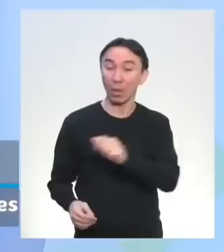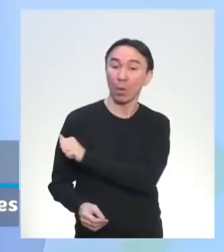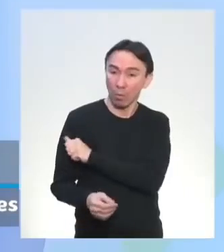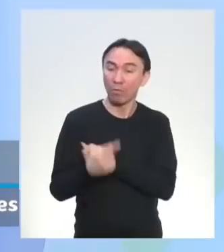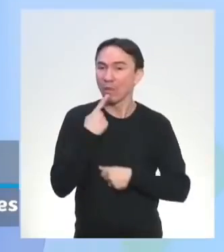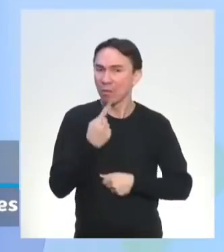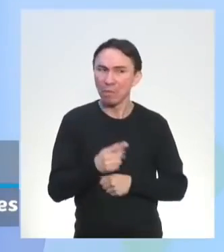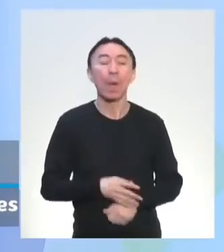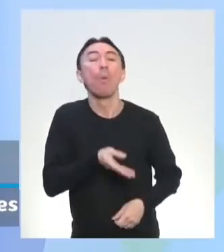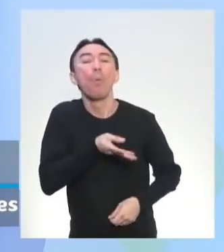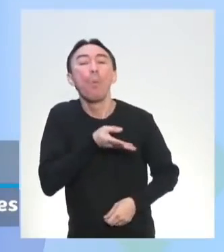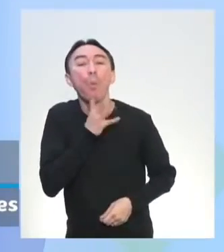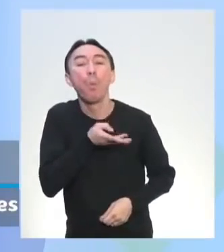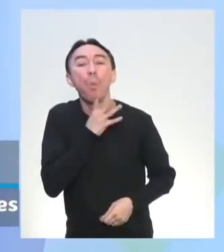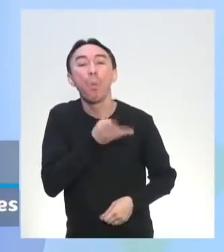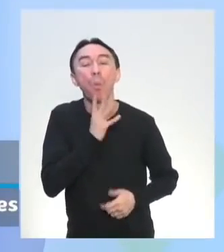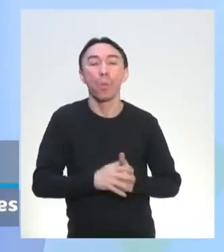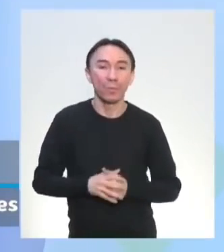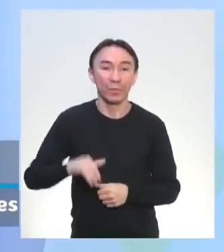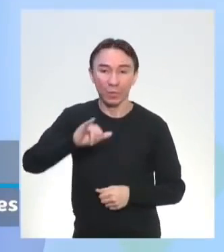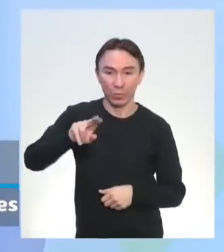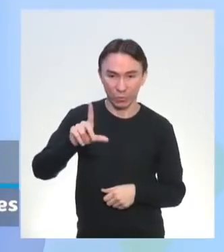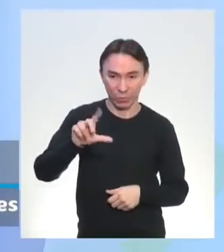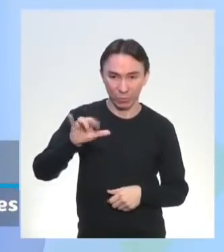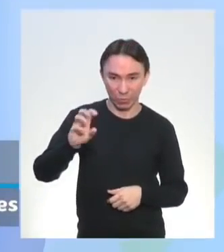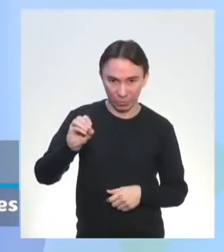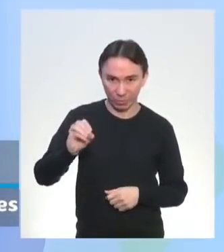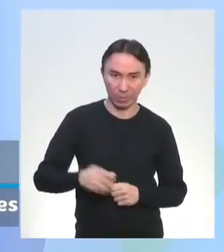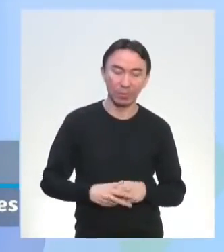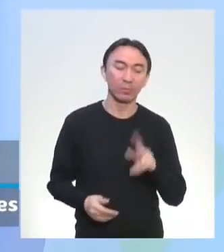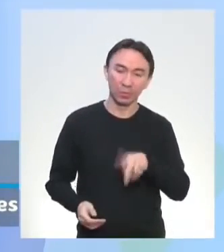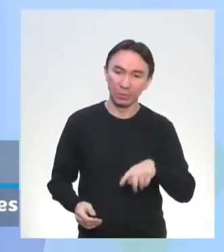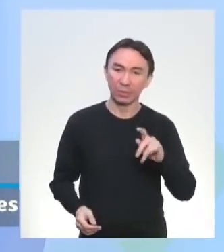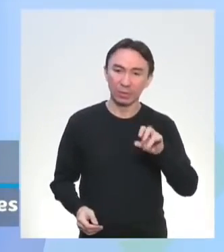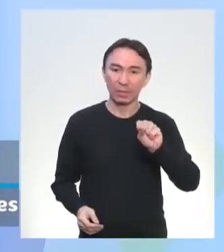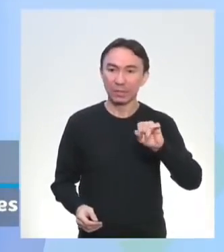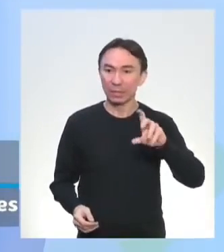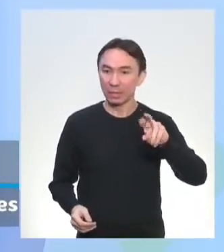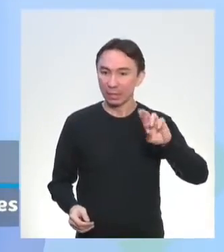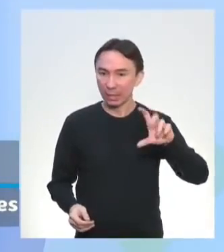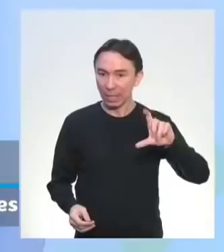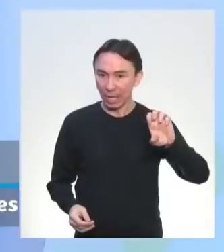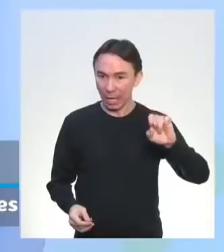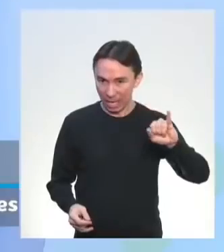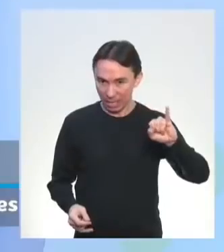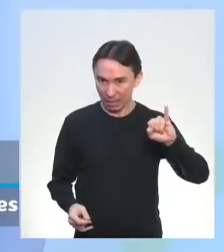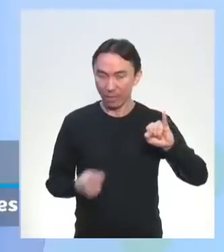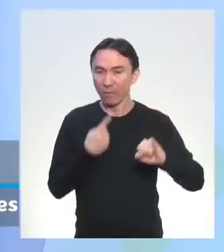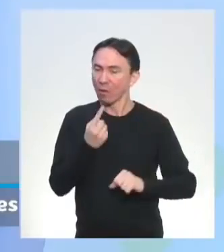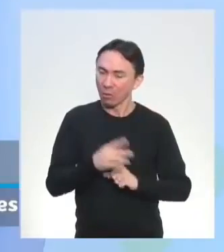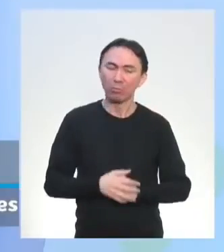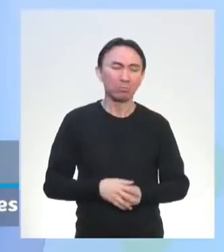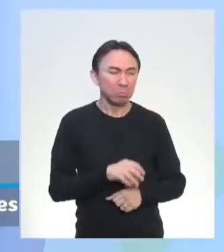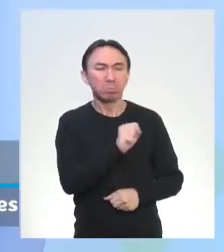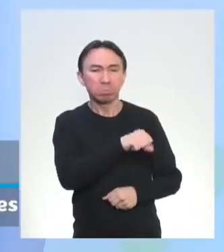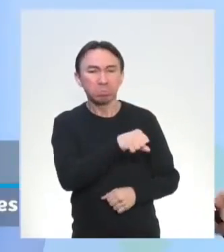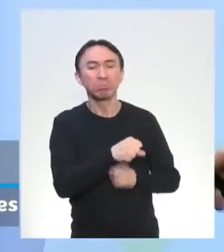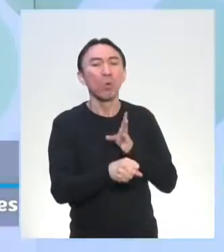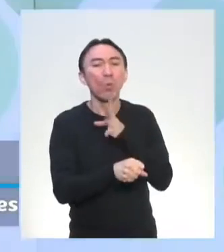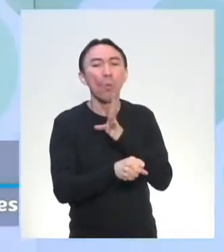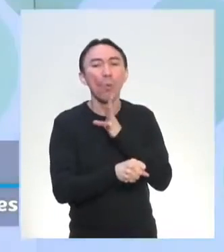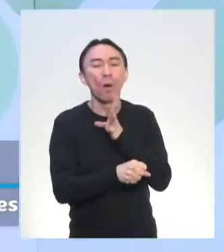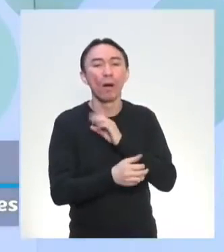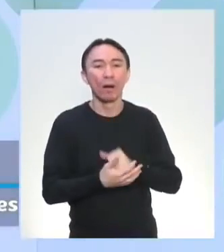Júlio Carlos, da professora Cirlei, coloca assim, sim, eu conheço. A maioria eles estão colocando que conhecem.